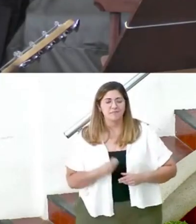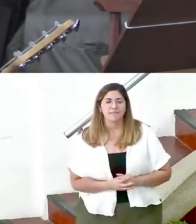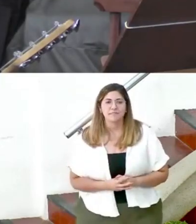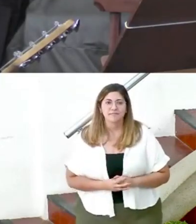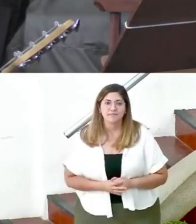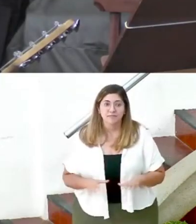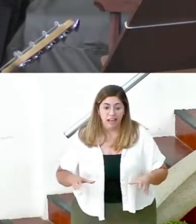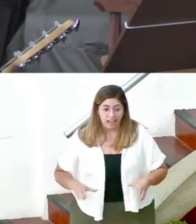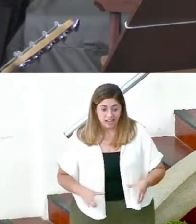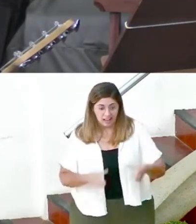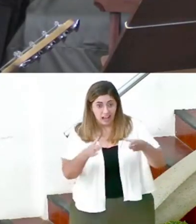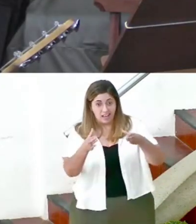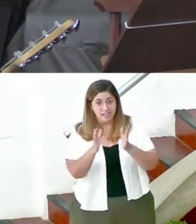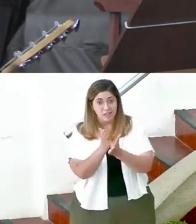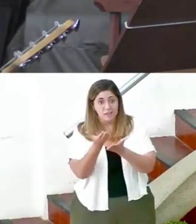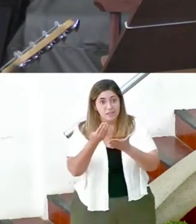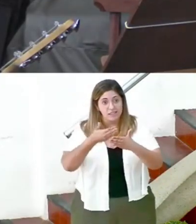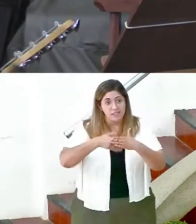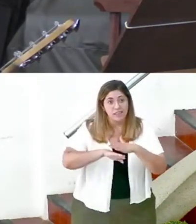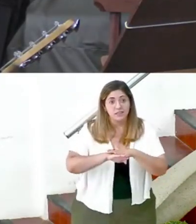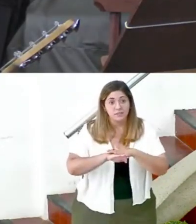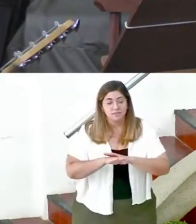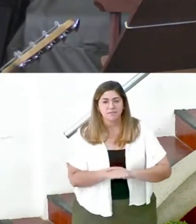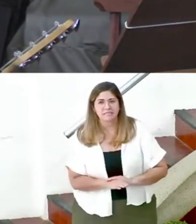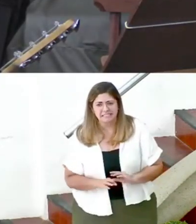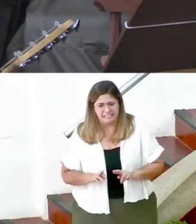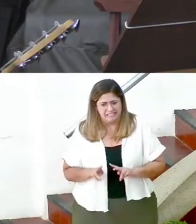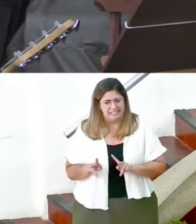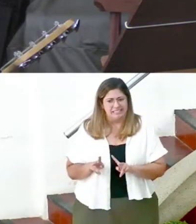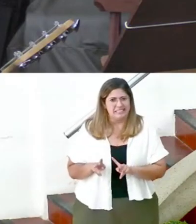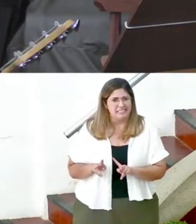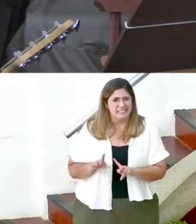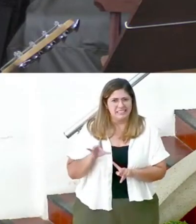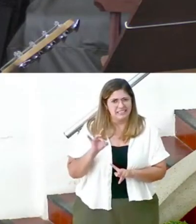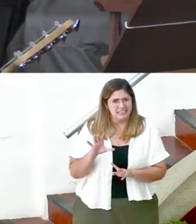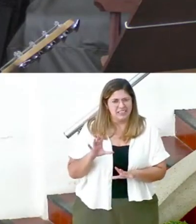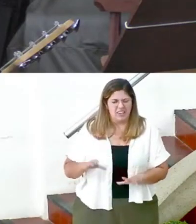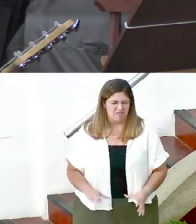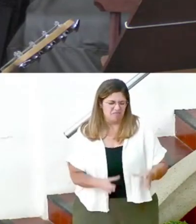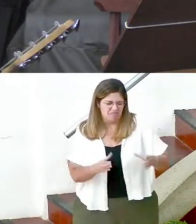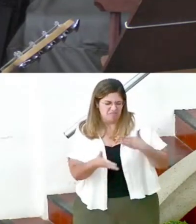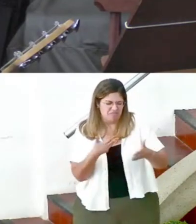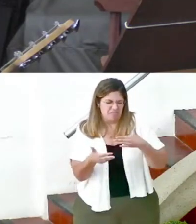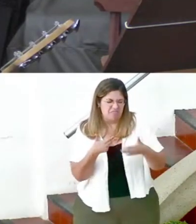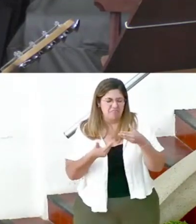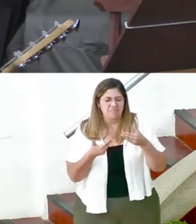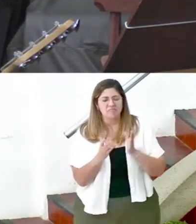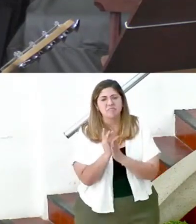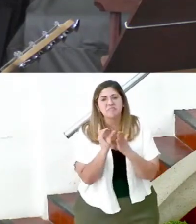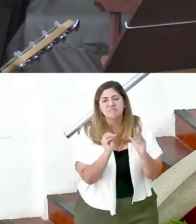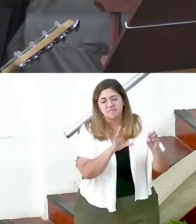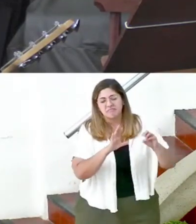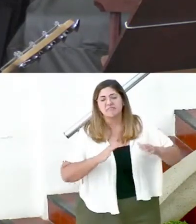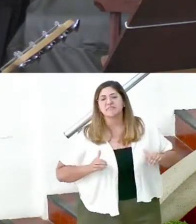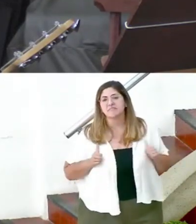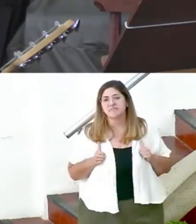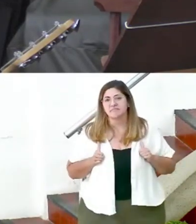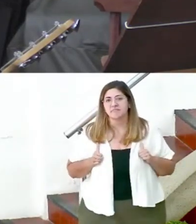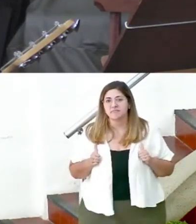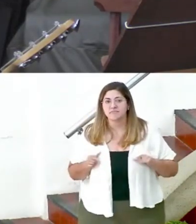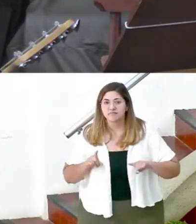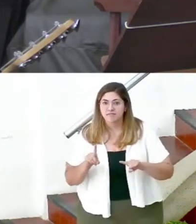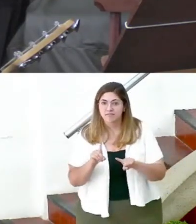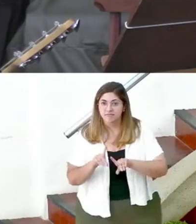vaso com uma Bíblia dentro, uma coisa estranha, não vai colocar sua Bíblia lá dentro do vaso, tá? Lá na sua casa, não. Sua Bíblia tem que ficar na cabeceira